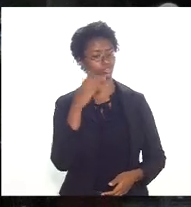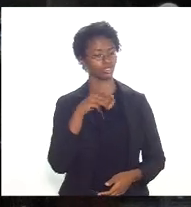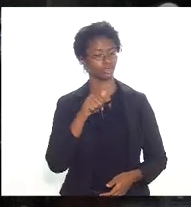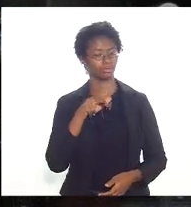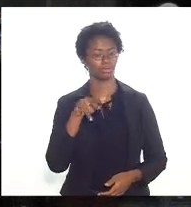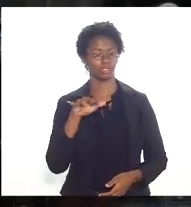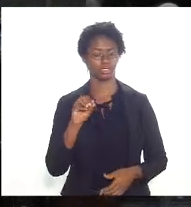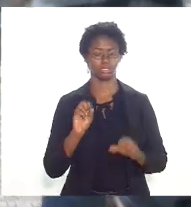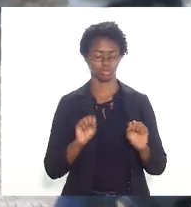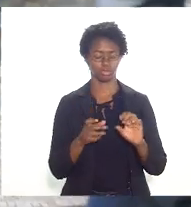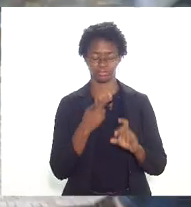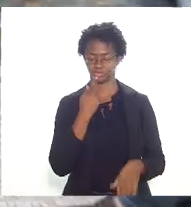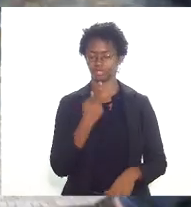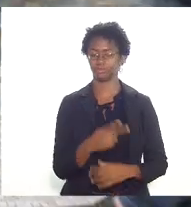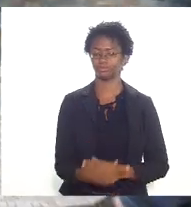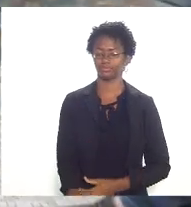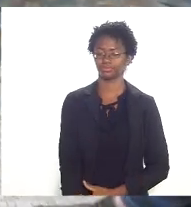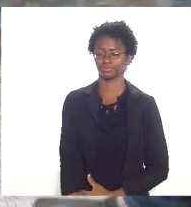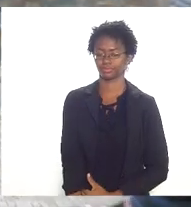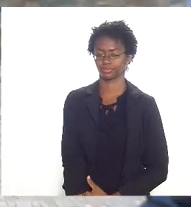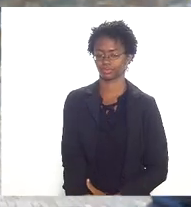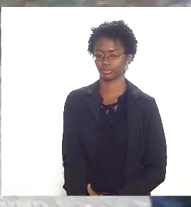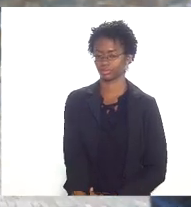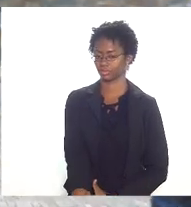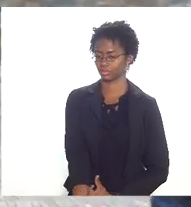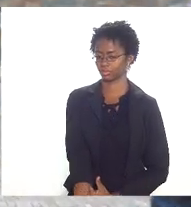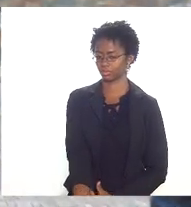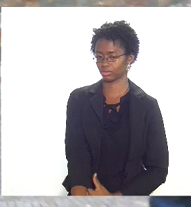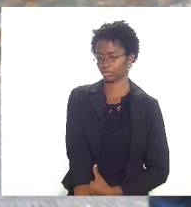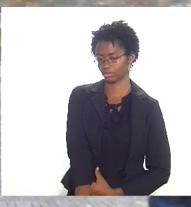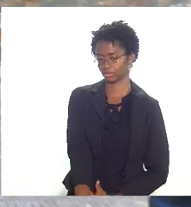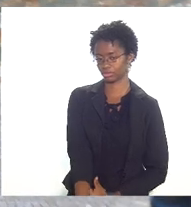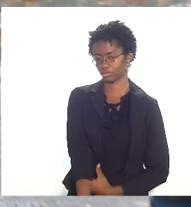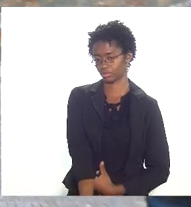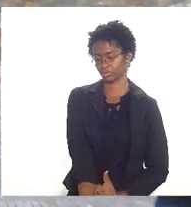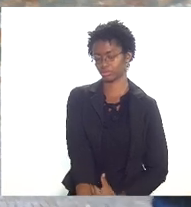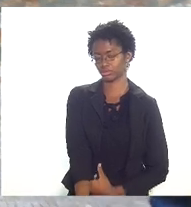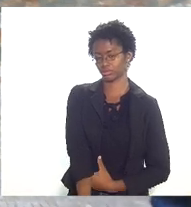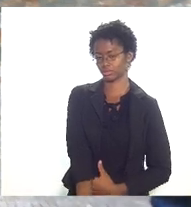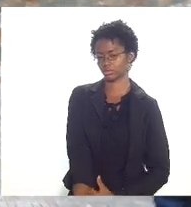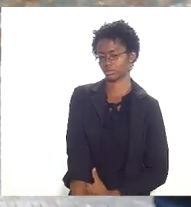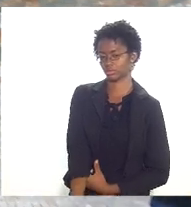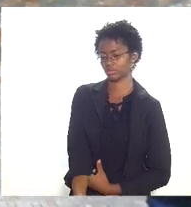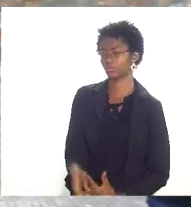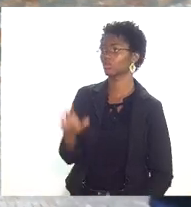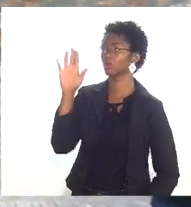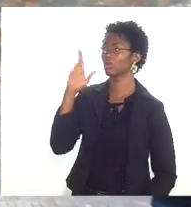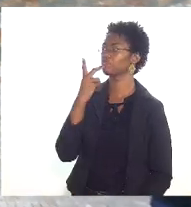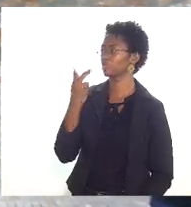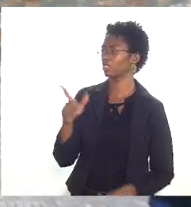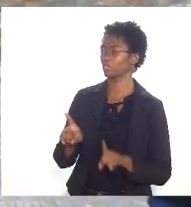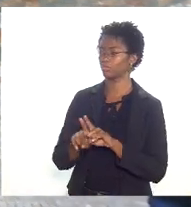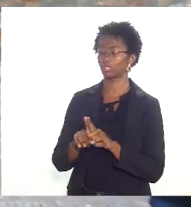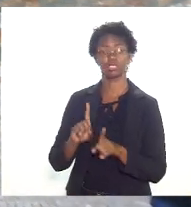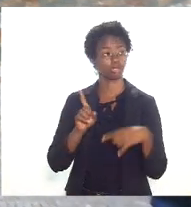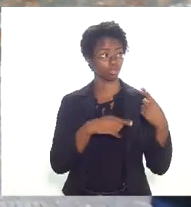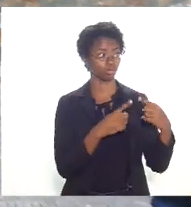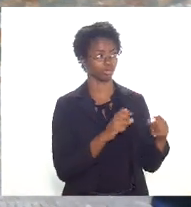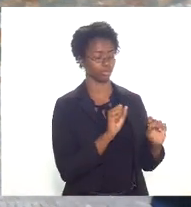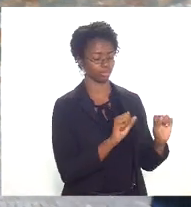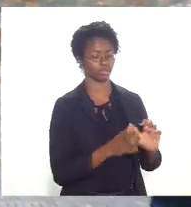Márcio Pacheco seu presidente Eu tenho um em seguida Talvez